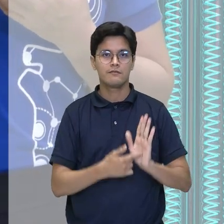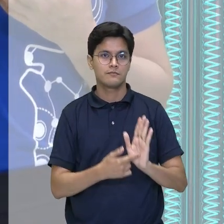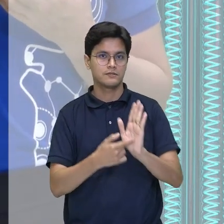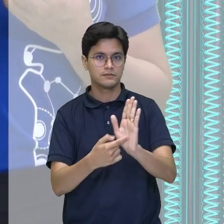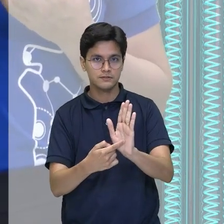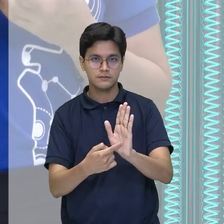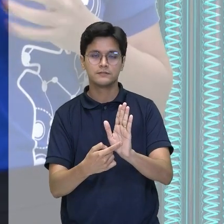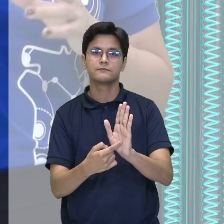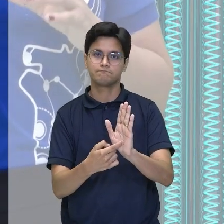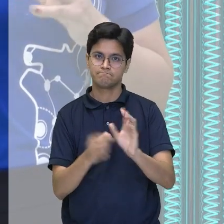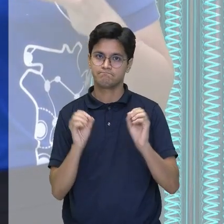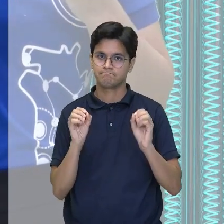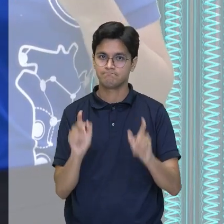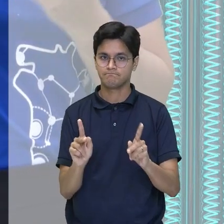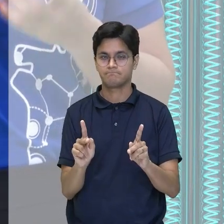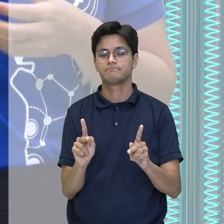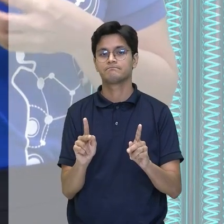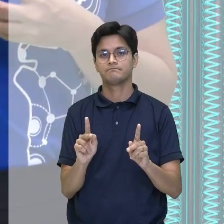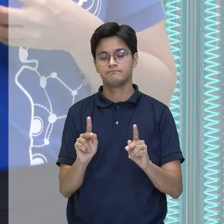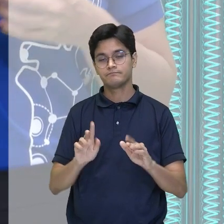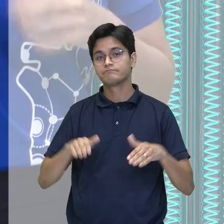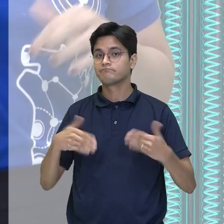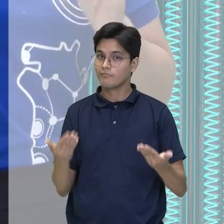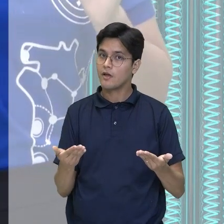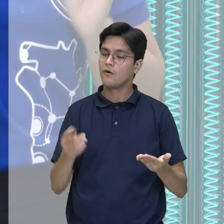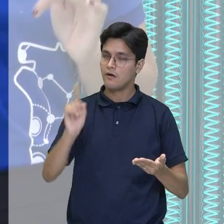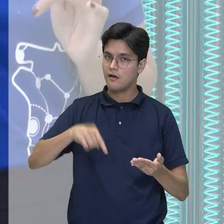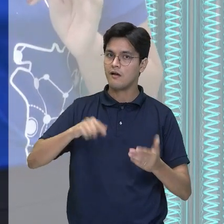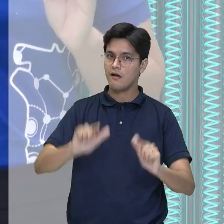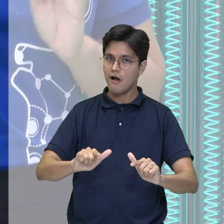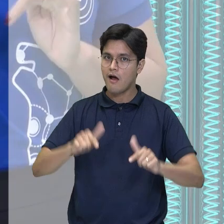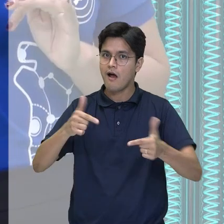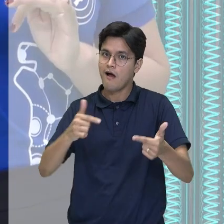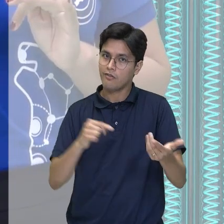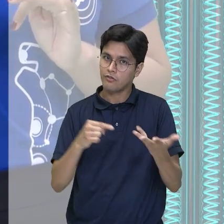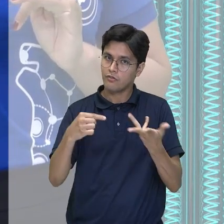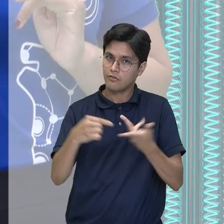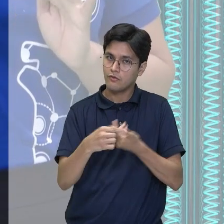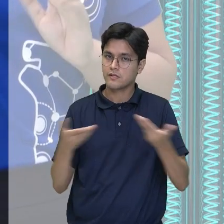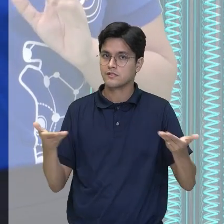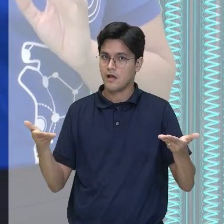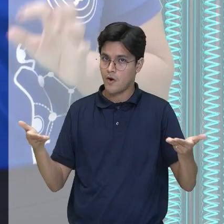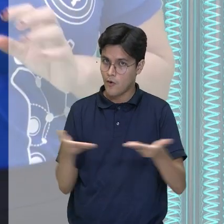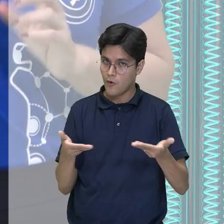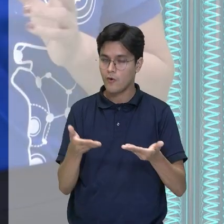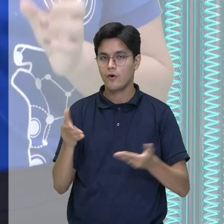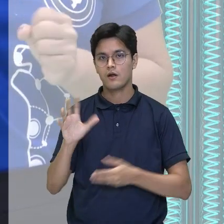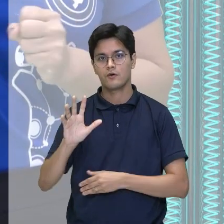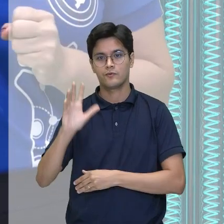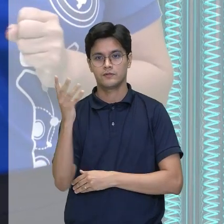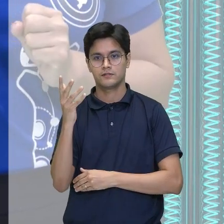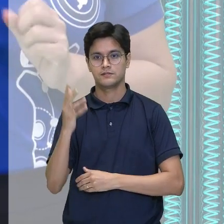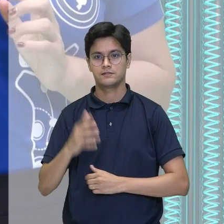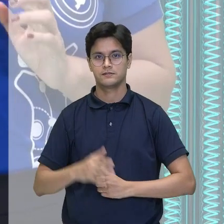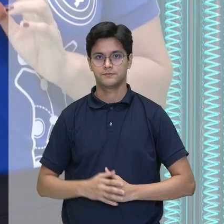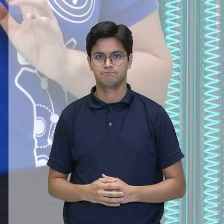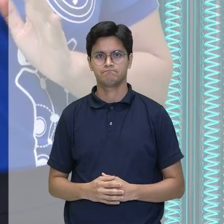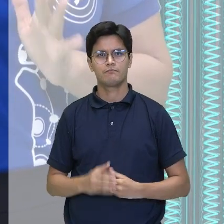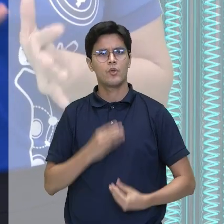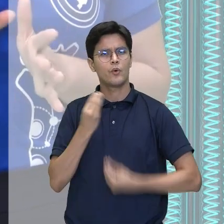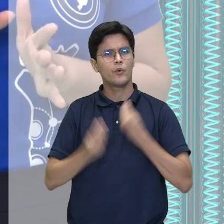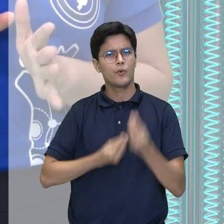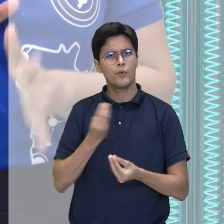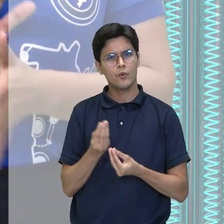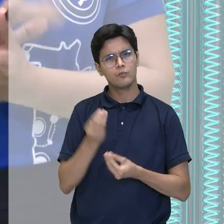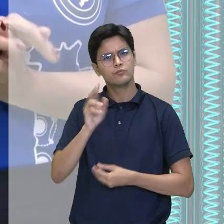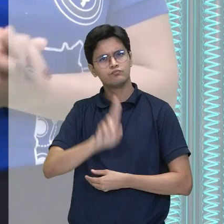apresentando, ok? E isso é uma ação que está acontecendo agora. E para falar isso em inglês, o que